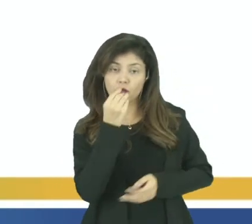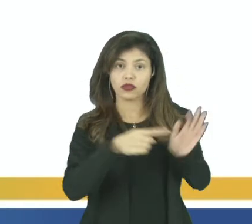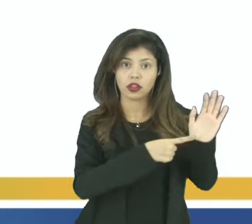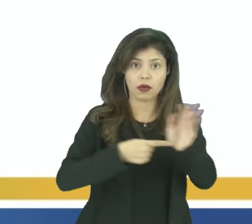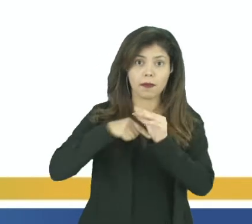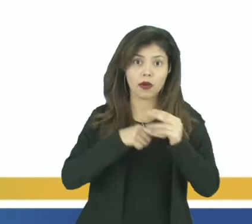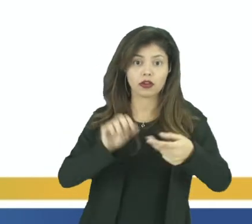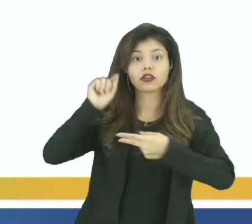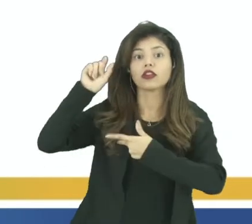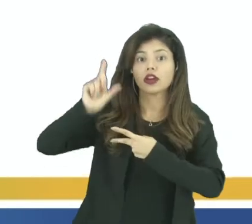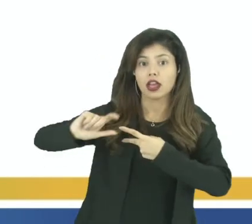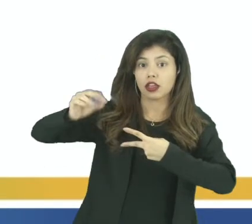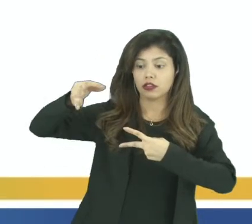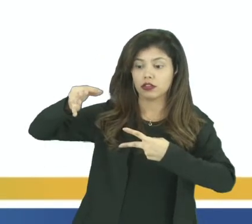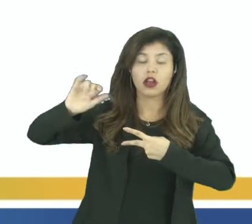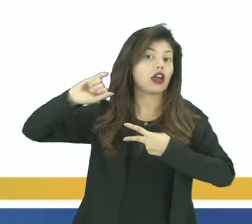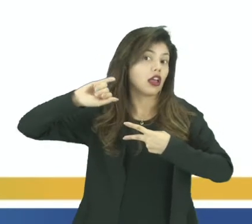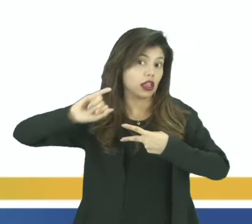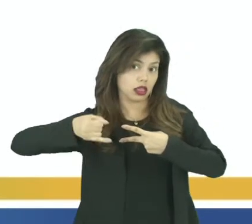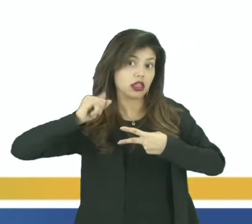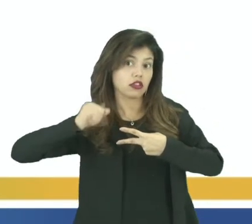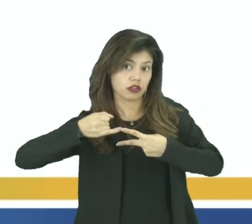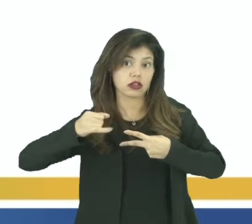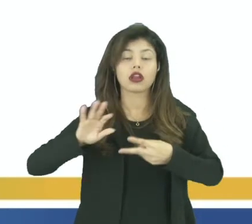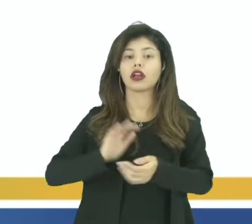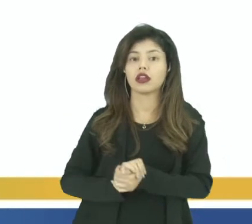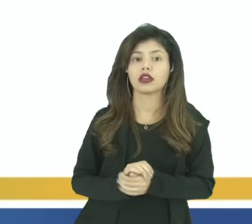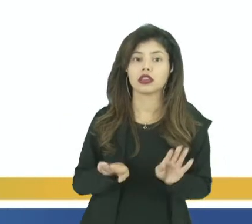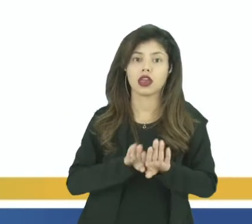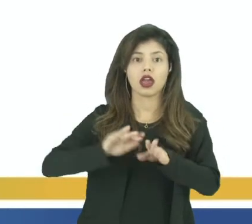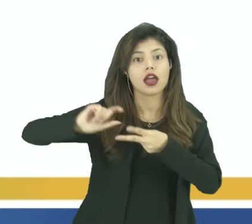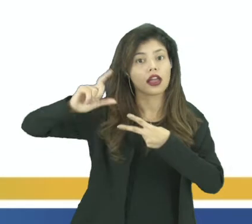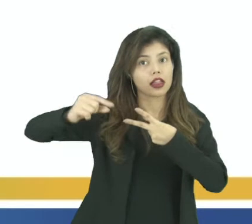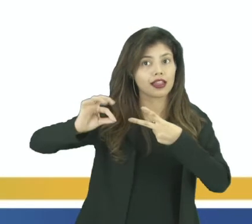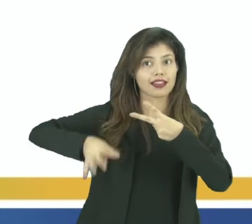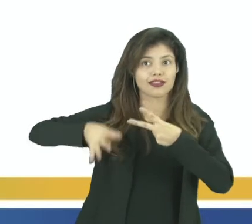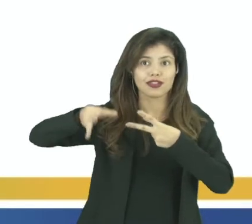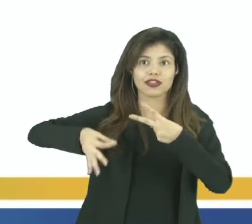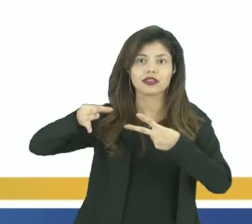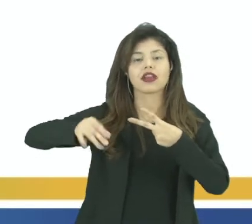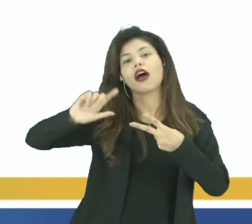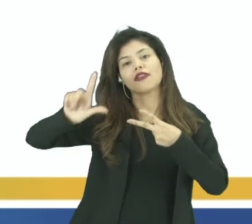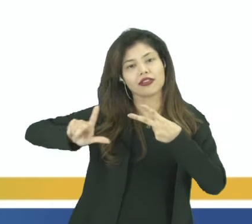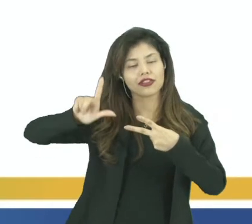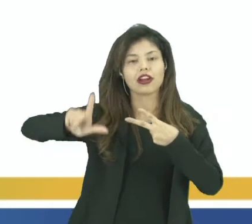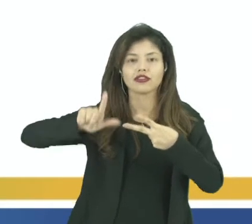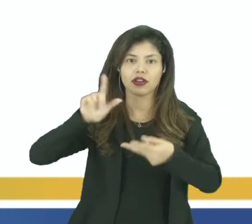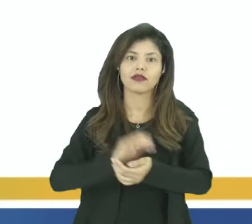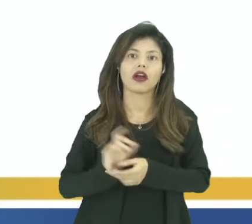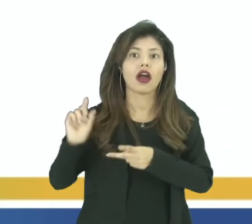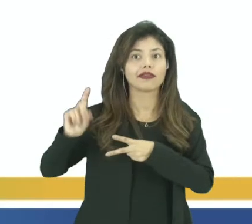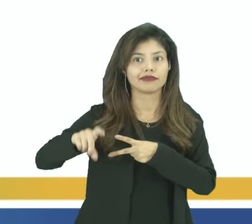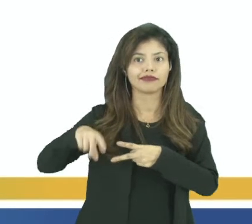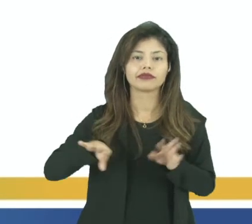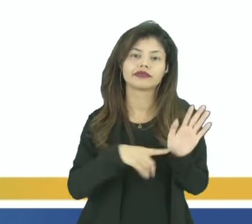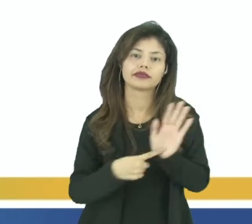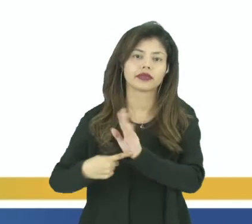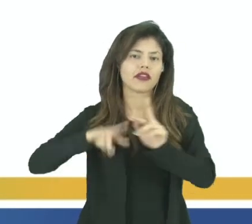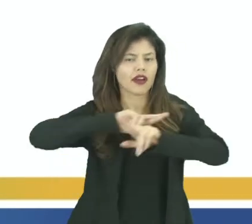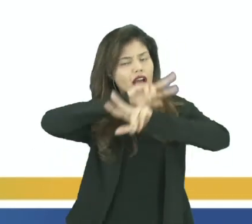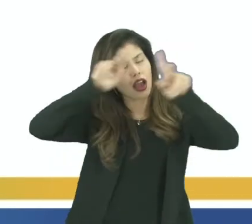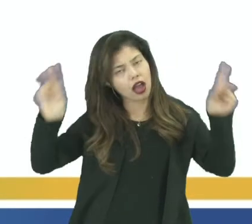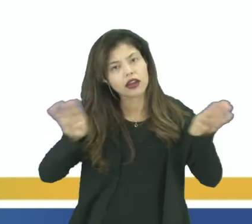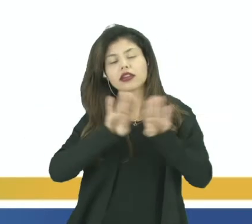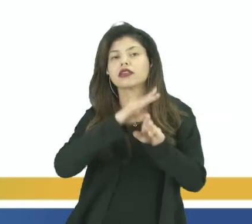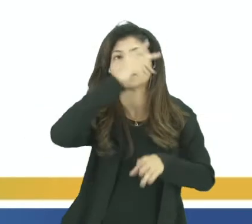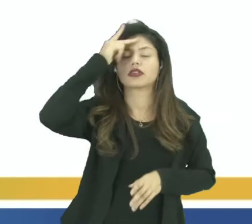ele é composto por pessoa. A roupa figurada nessa imagem do Estado de Hobbes são várias pessoas. Mas ele